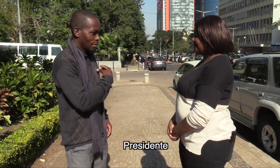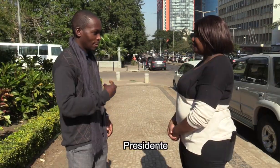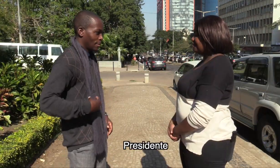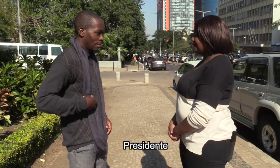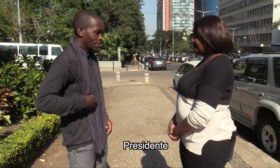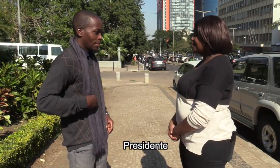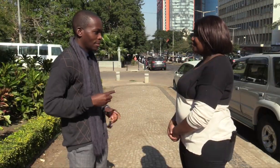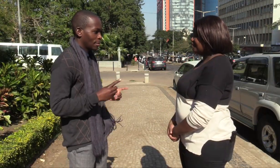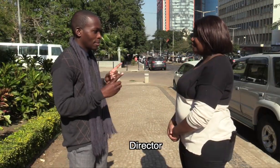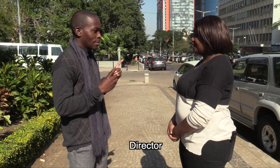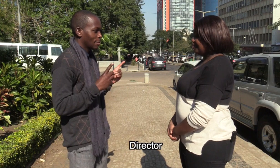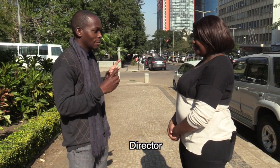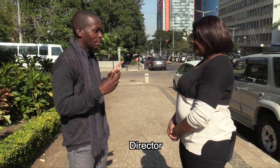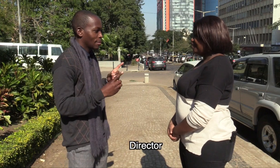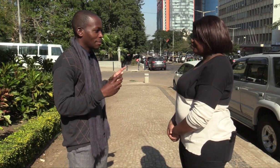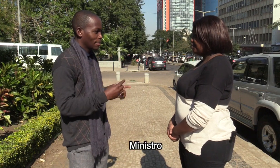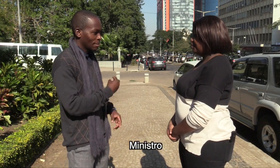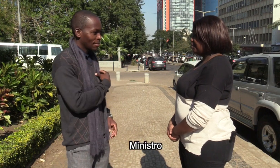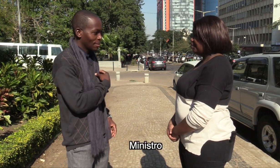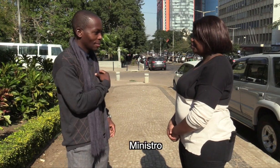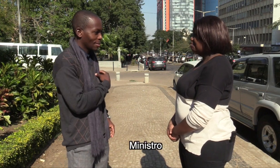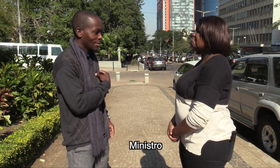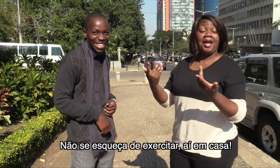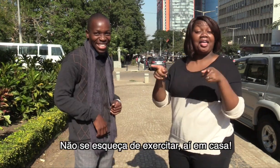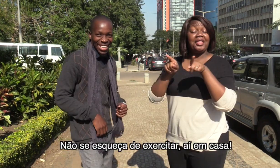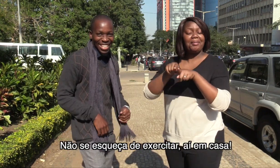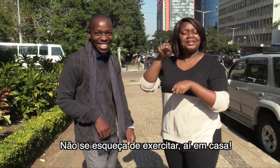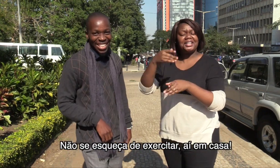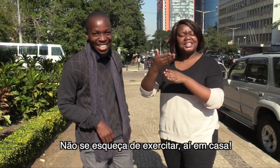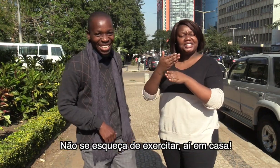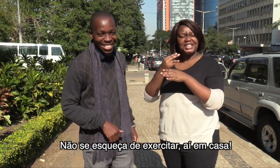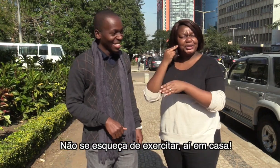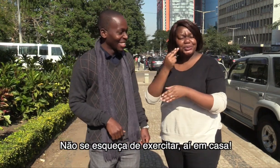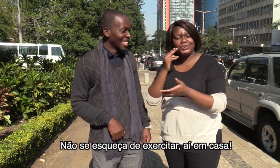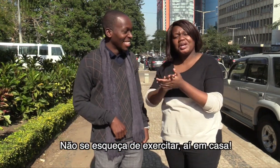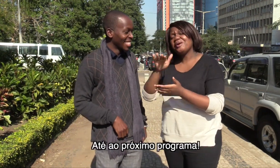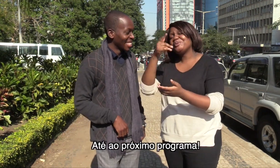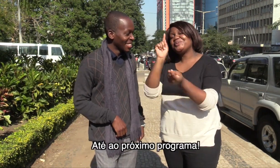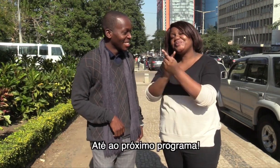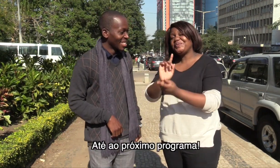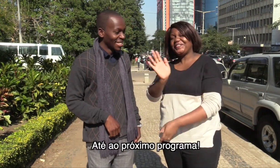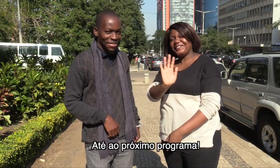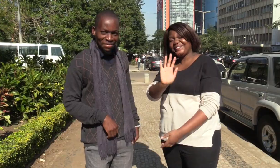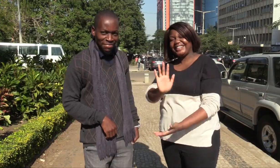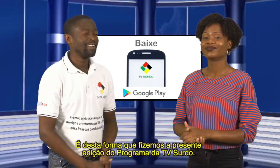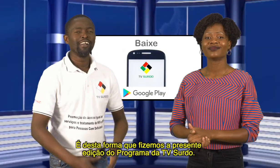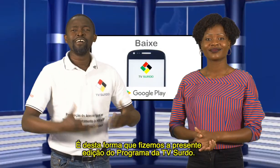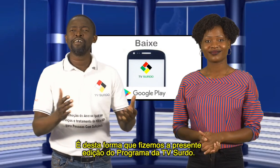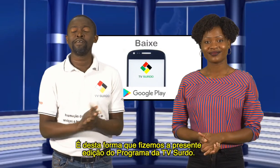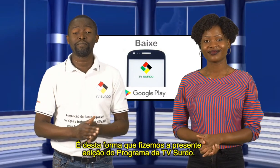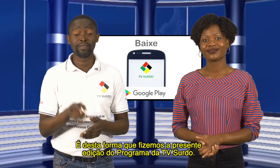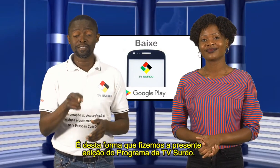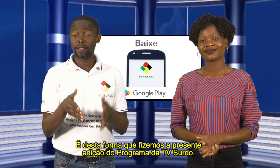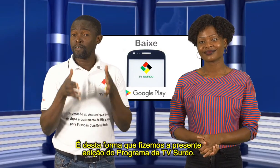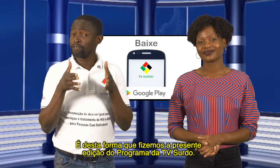Presidente. Diretora. Ministro. Não se esqueça de exercitar aí em casa. Até ao próximo programa. É